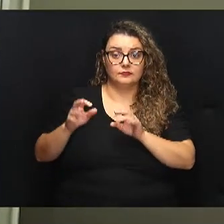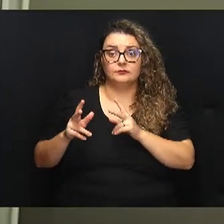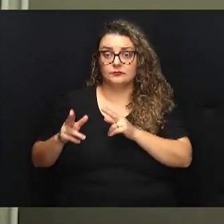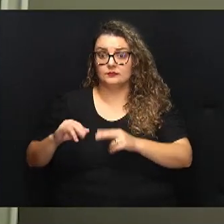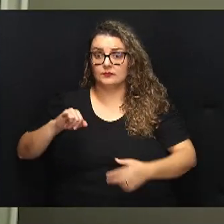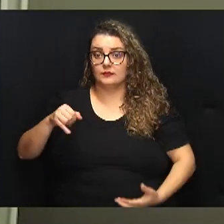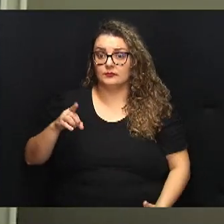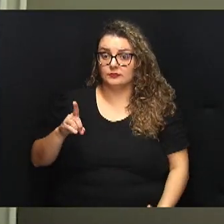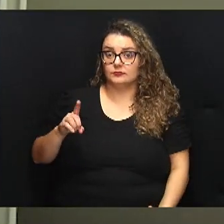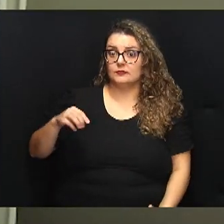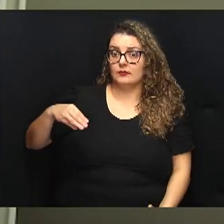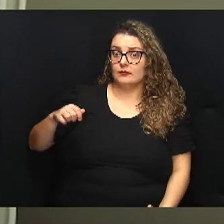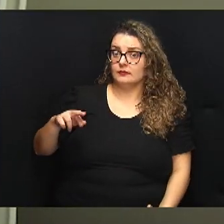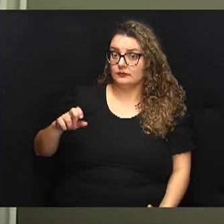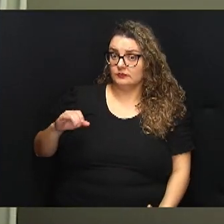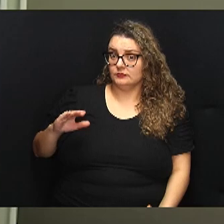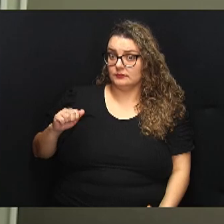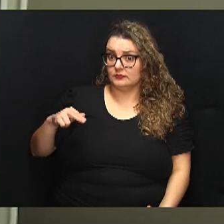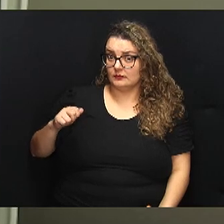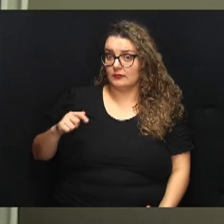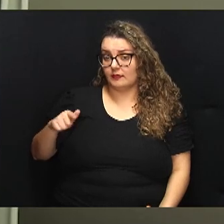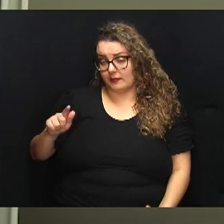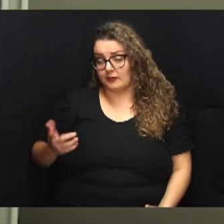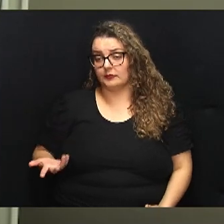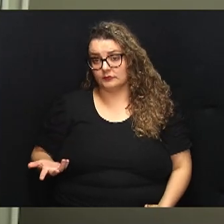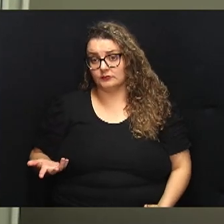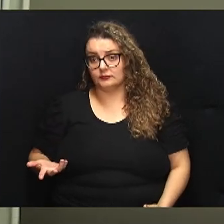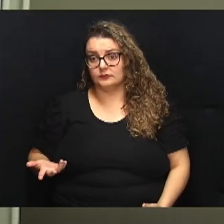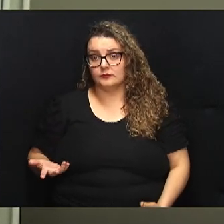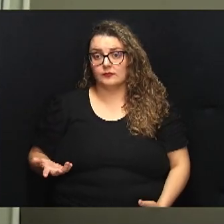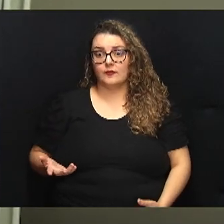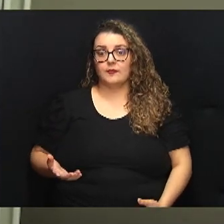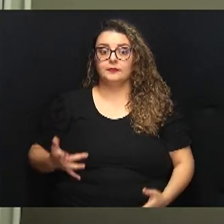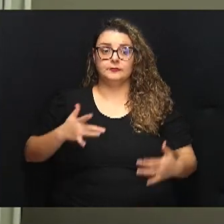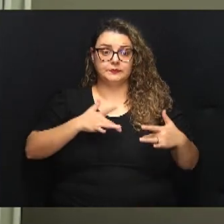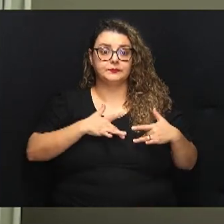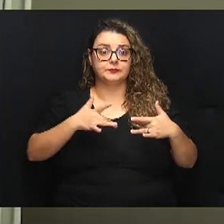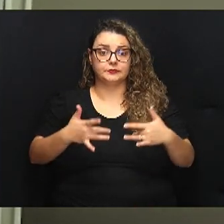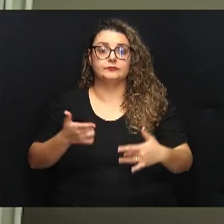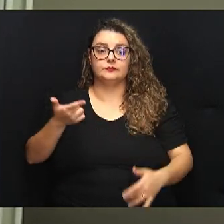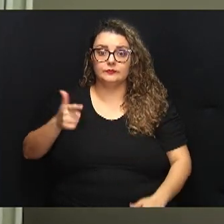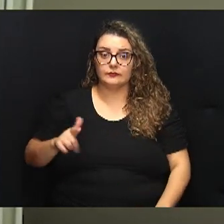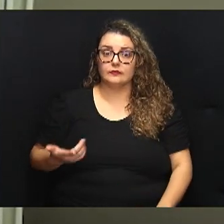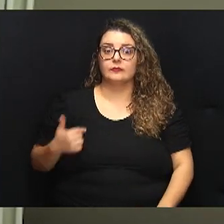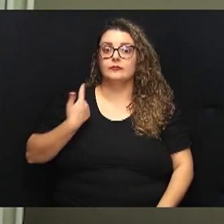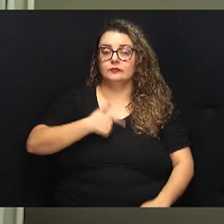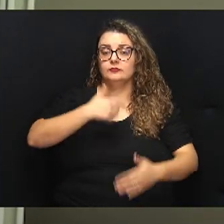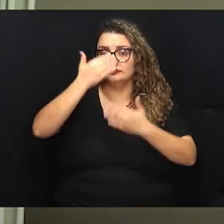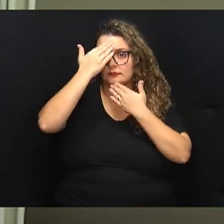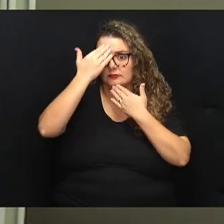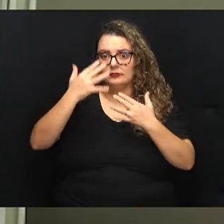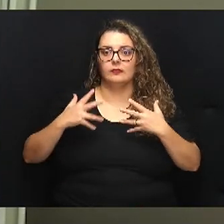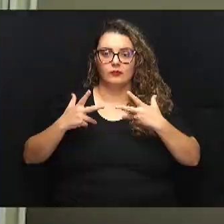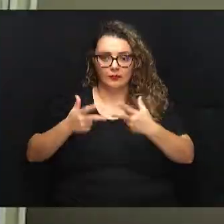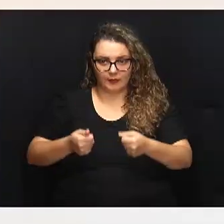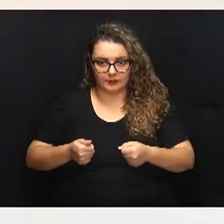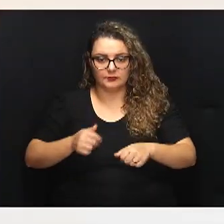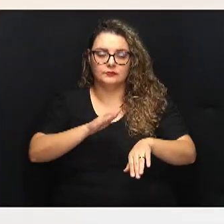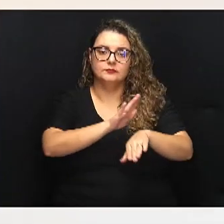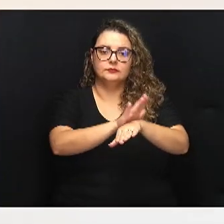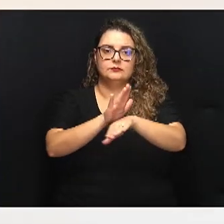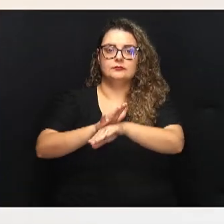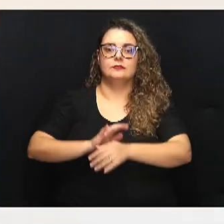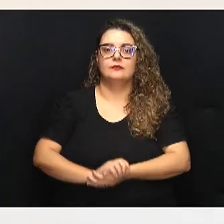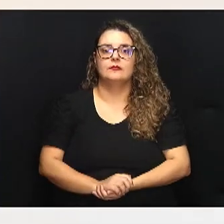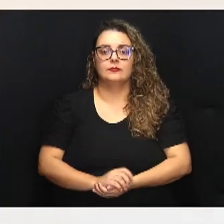Jardim Maracanã. Enfim, a solidariedade continua e nós agradecemos a todos que estão contribuindo. A